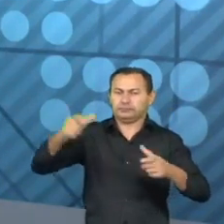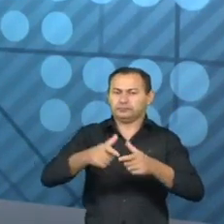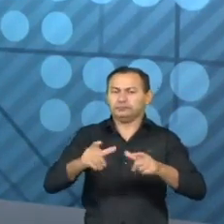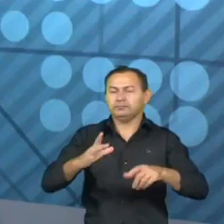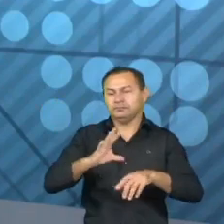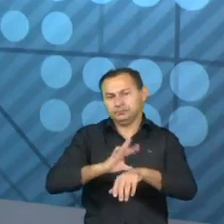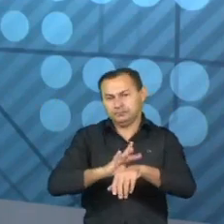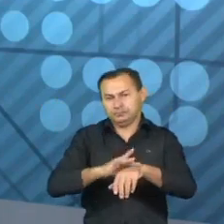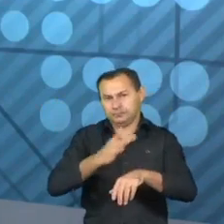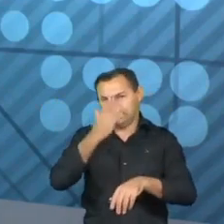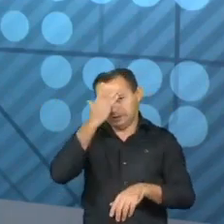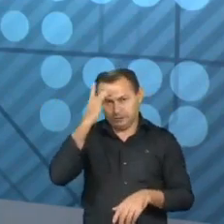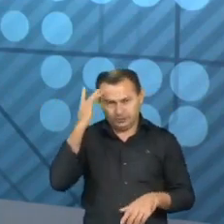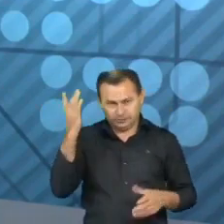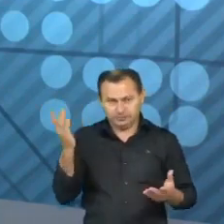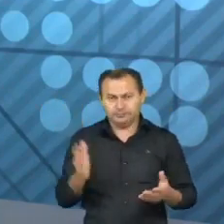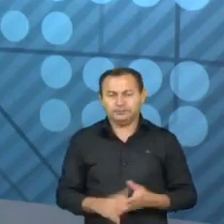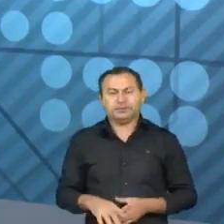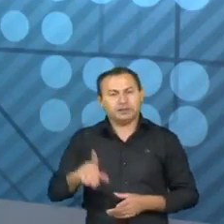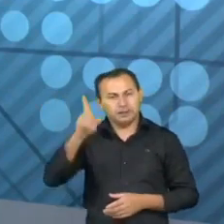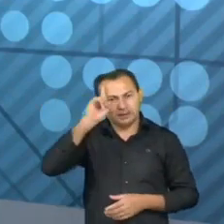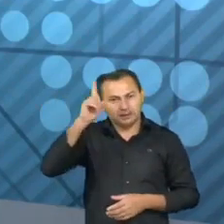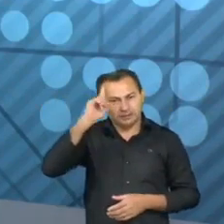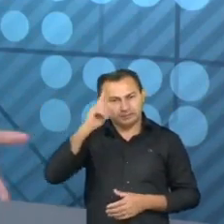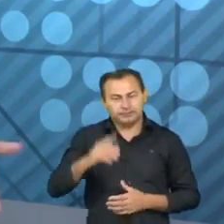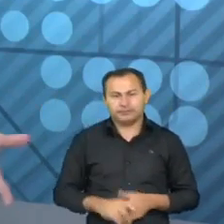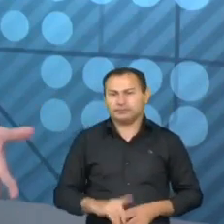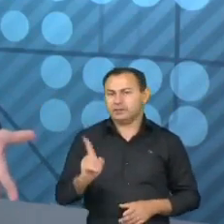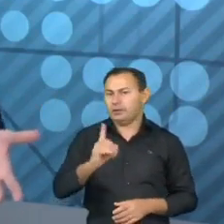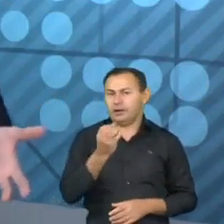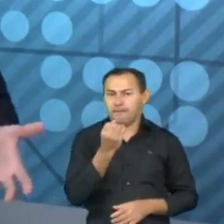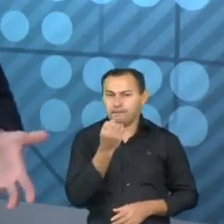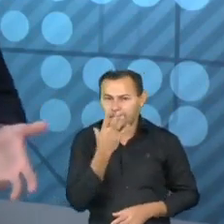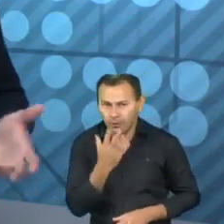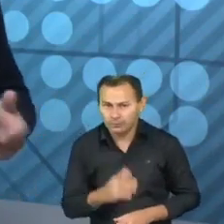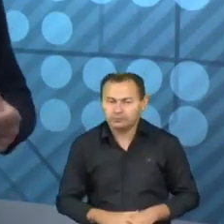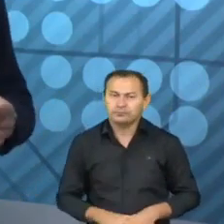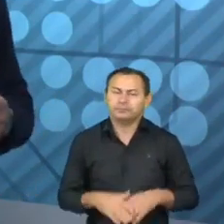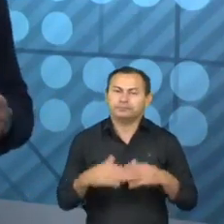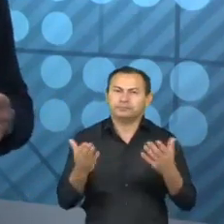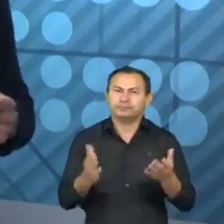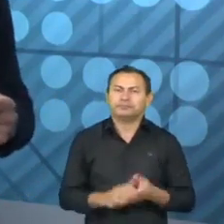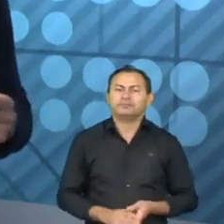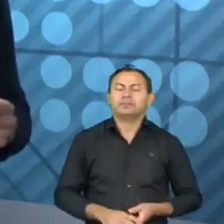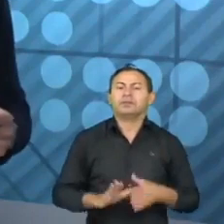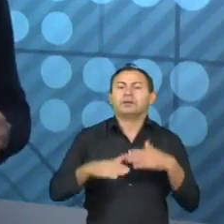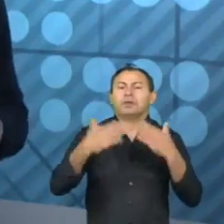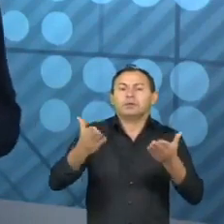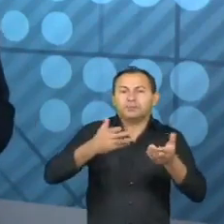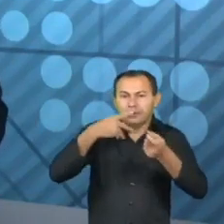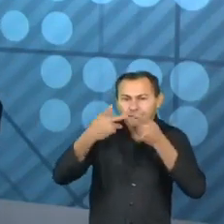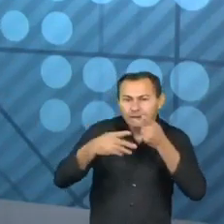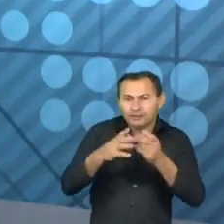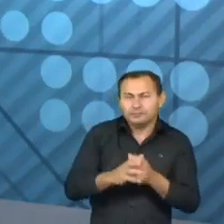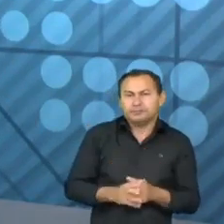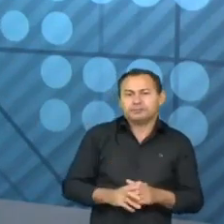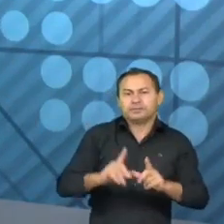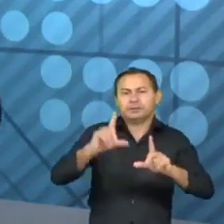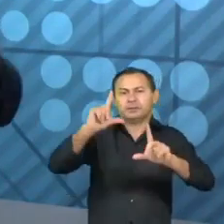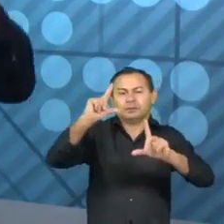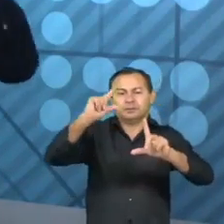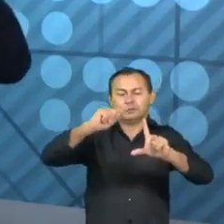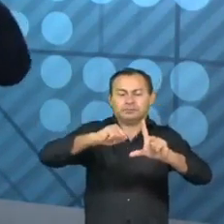de casos a cada dia. Então, isso não era bom. Né? Quando a gente falava em descer